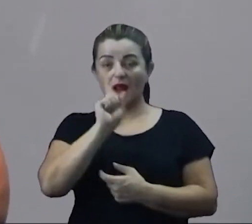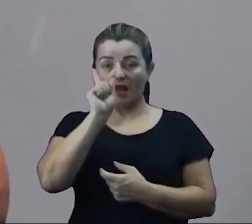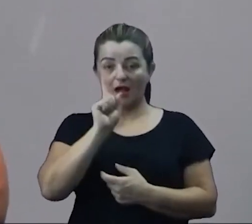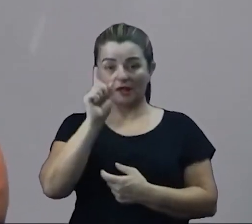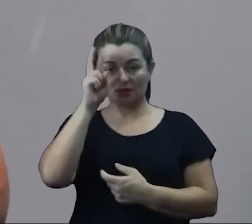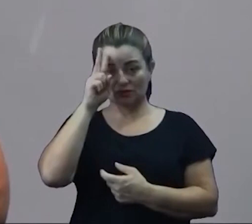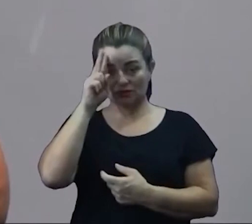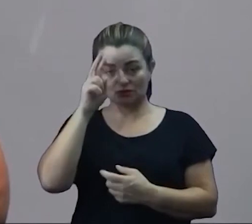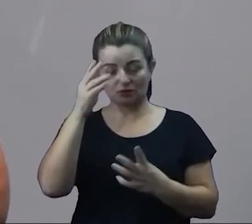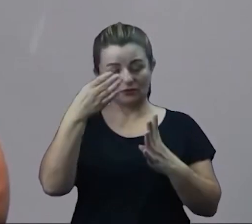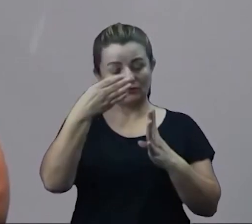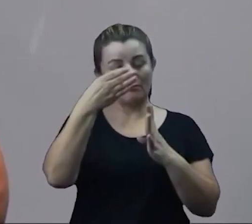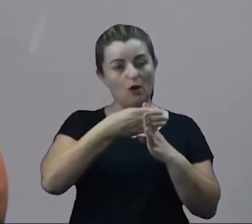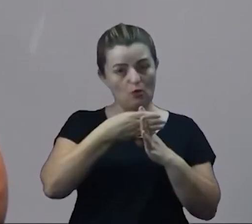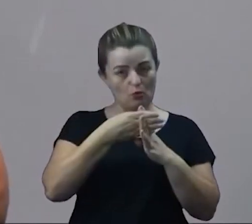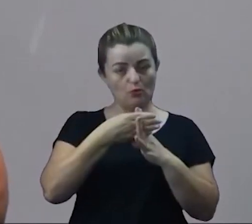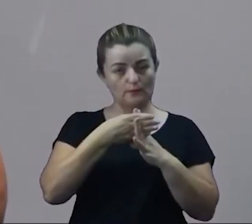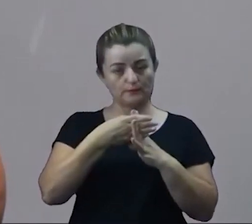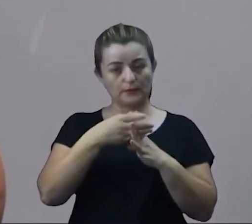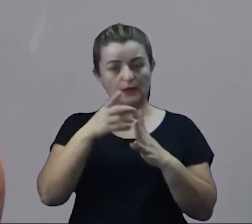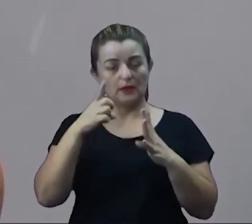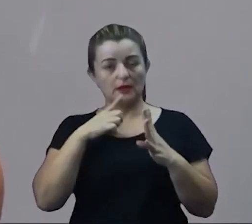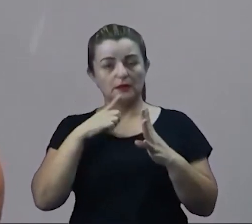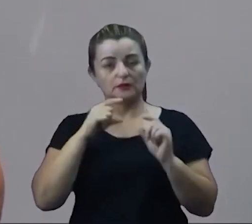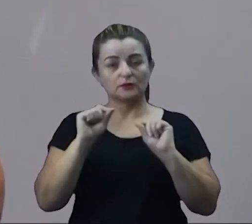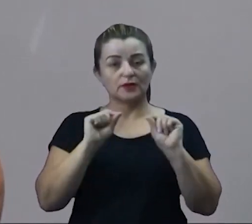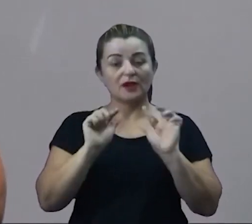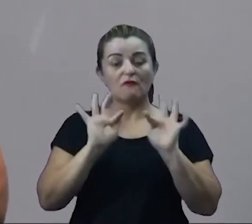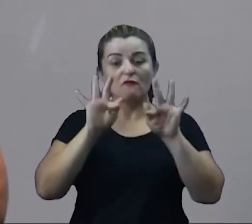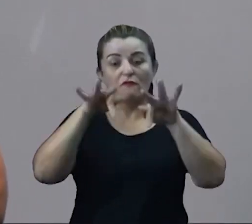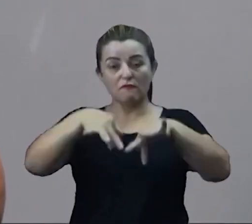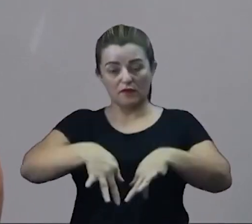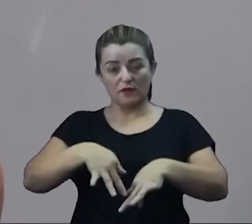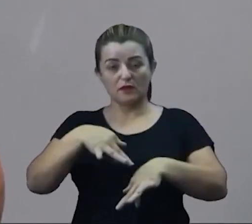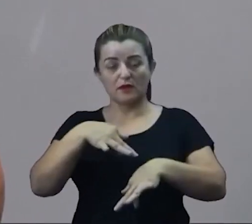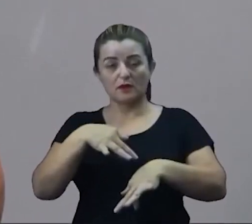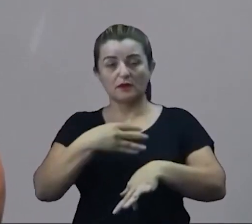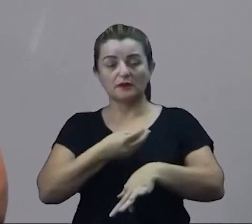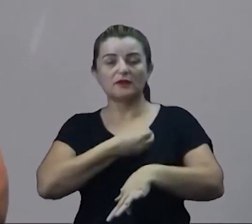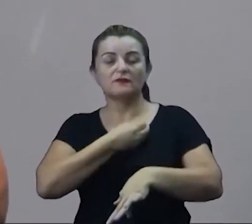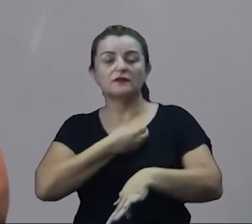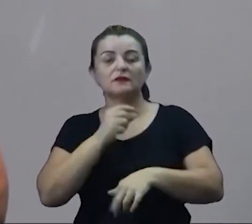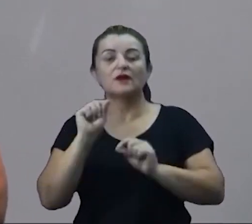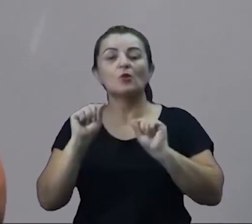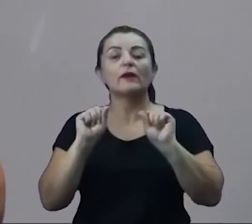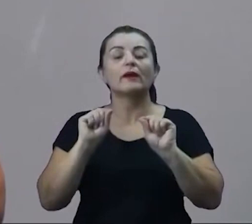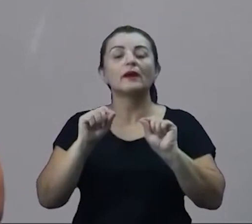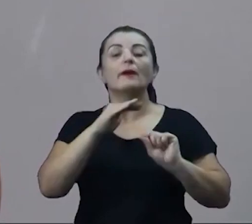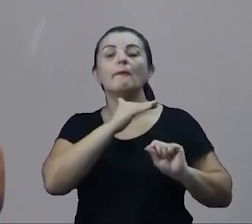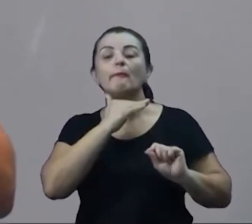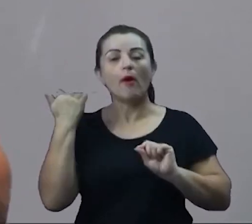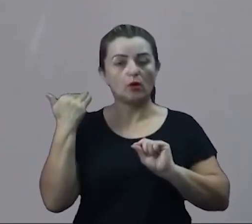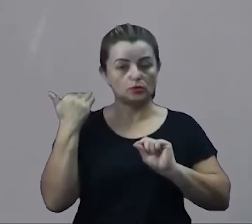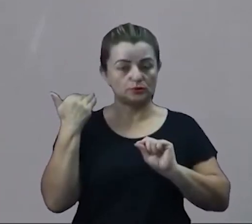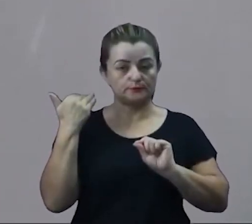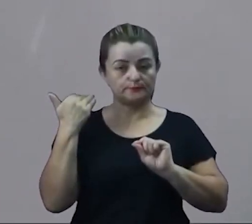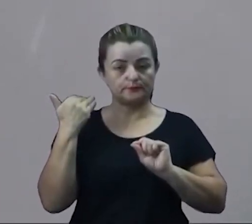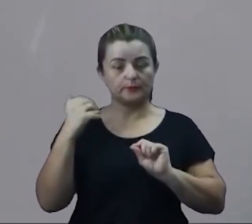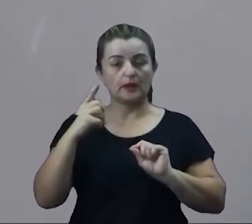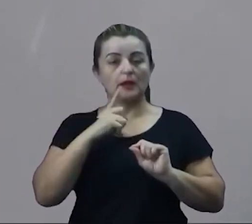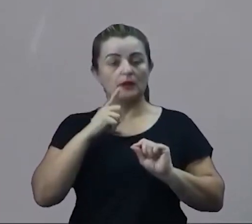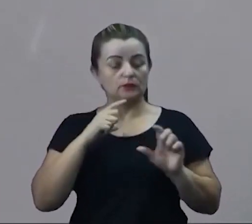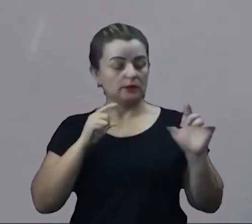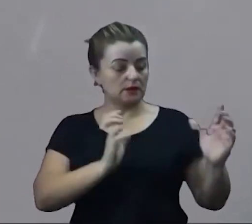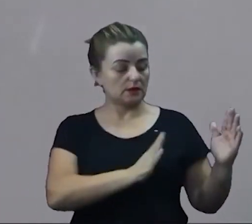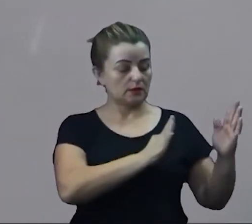ainda. Que referência é essa? A existência do fim da vida, né? A morte em si. Então observem. Teremos uma